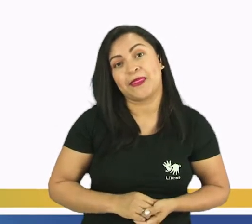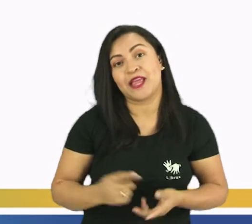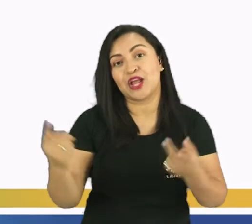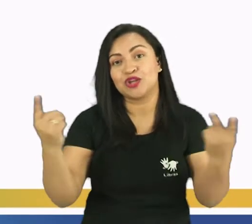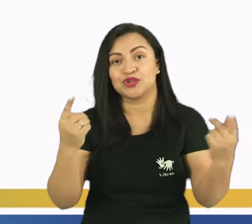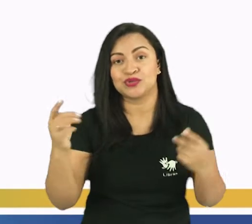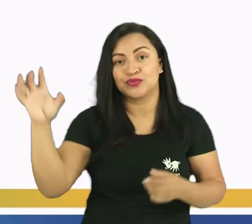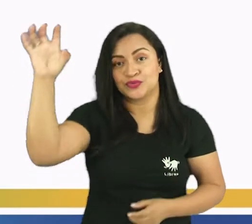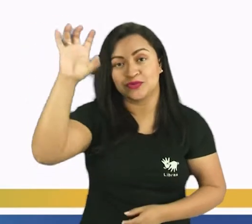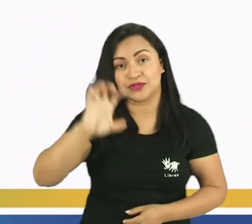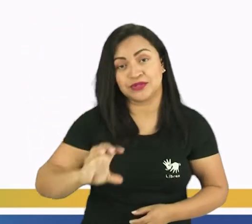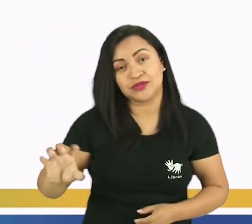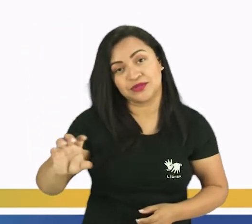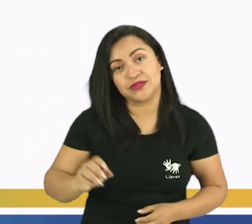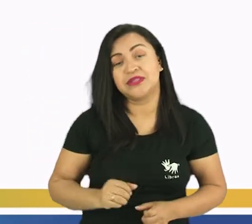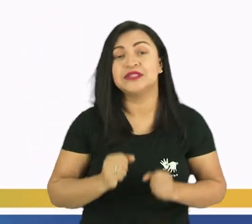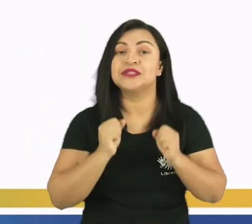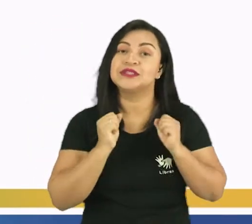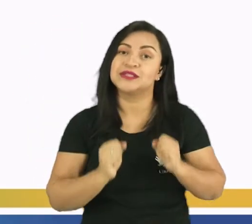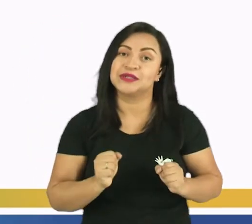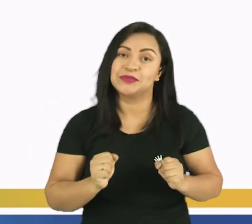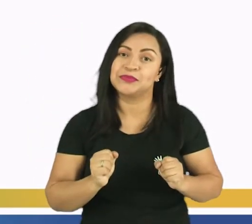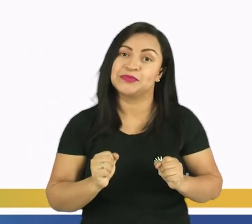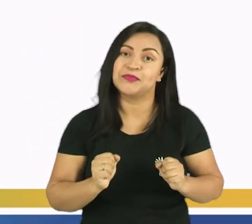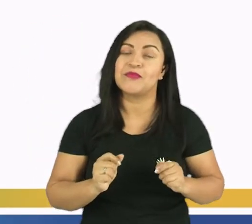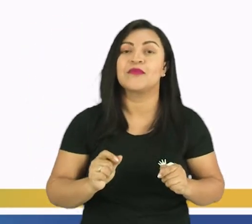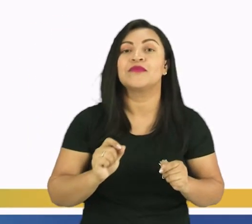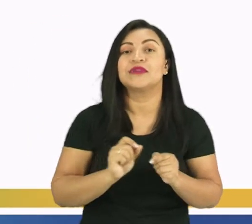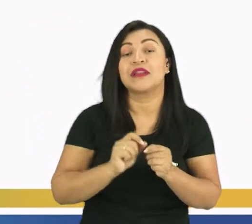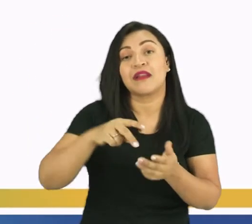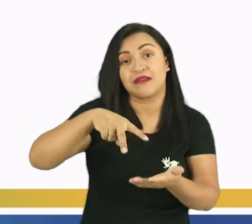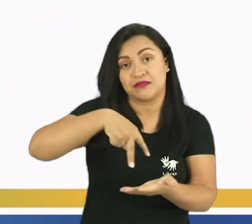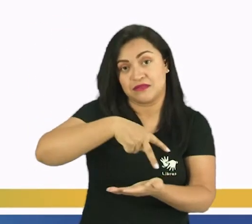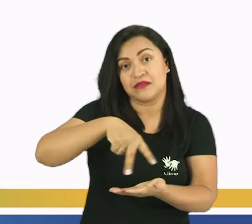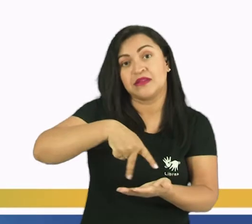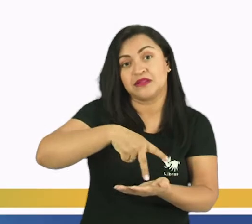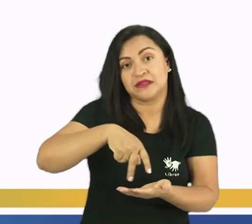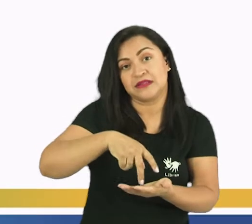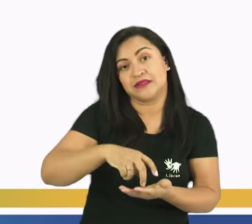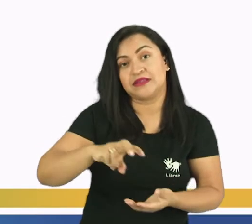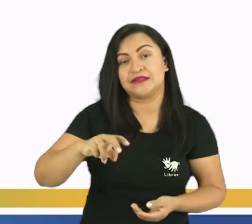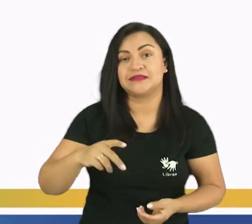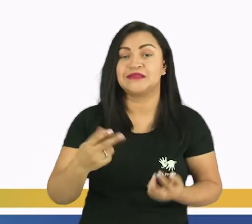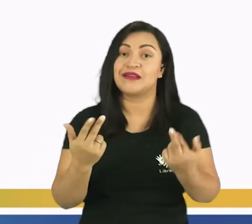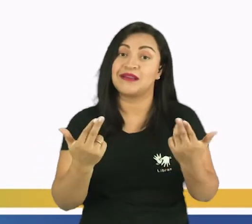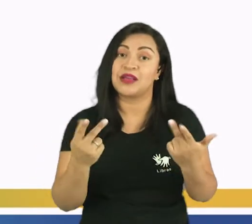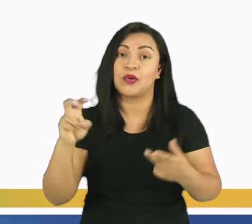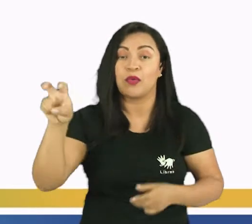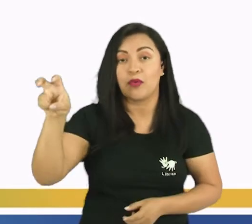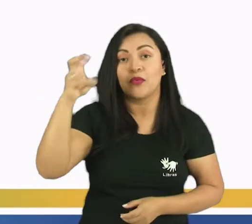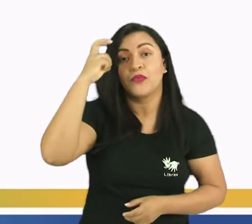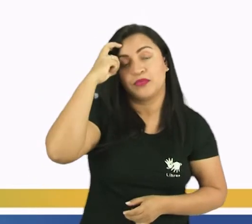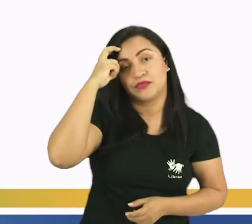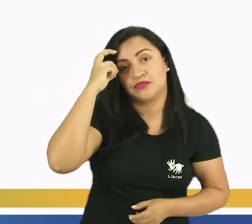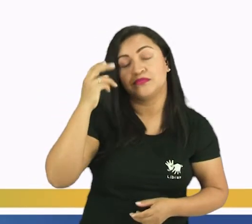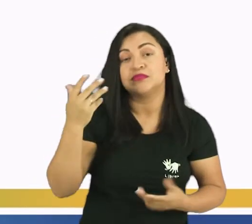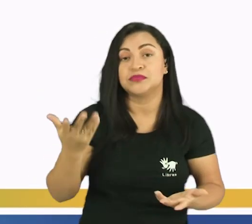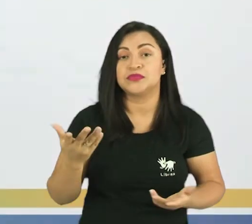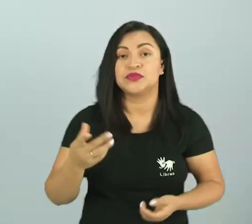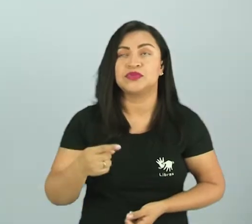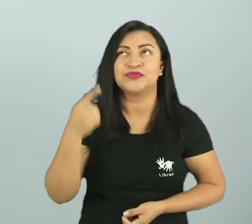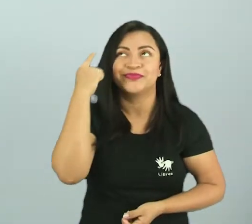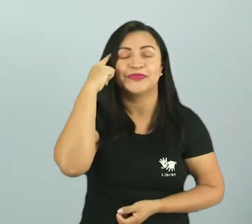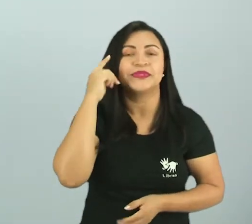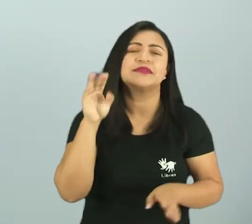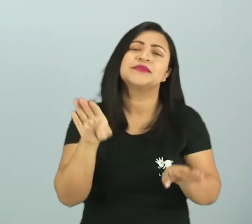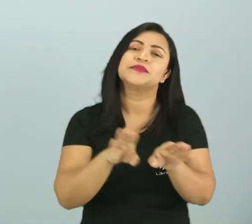regiões que podem estar utilizando a mesma dança, né? A mesma cultura. Então a gente pode também pensar